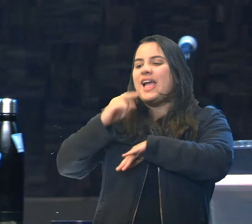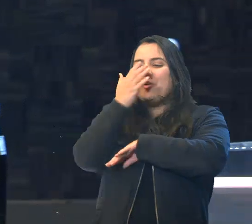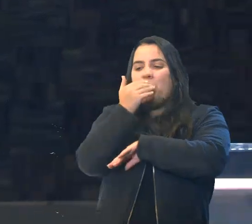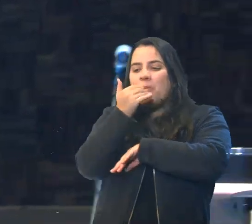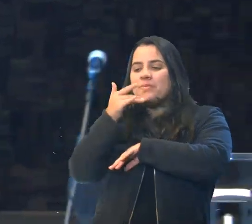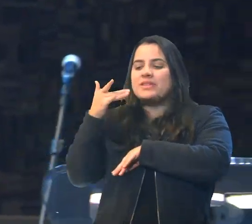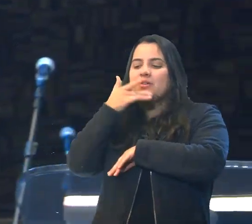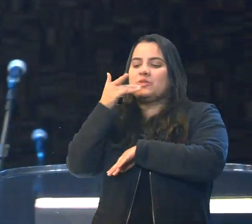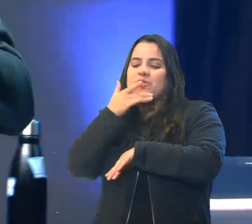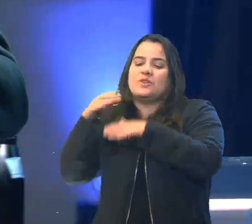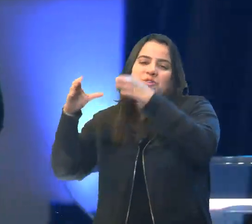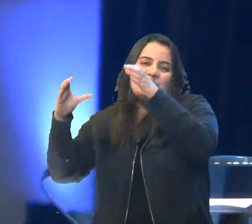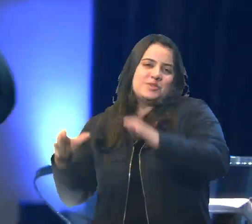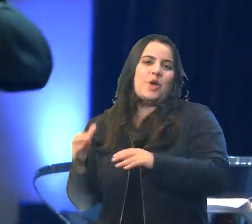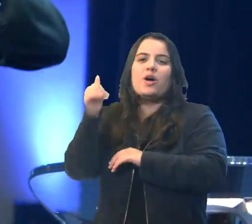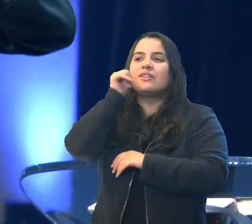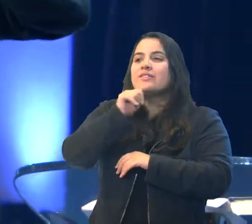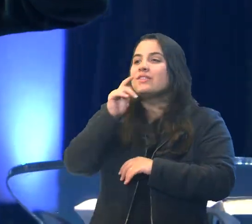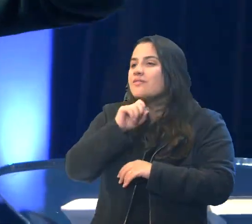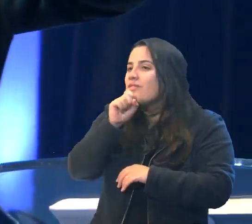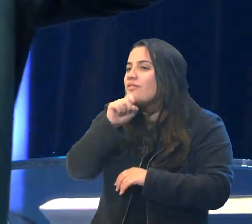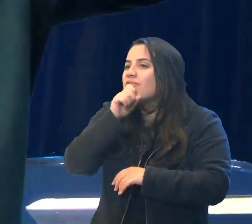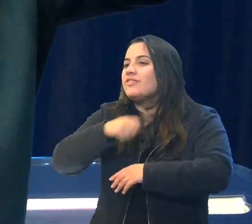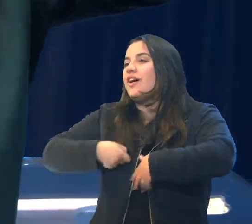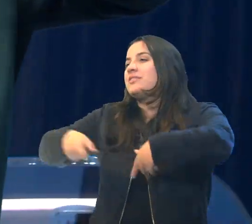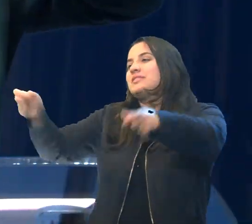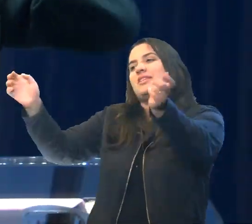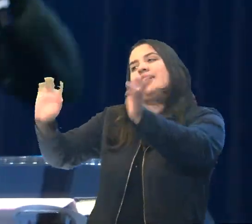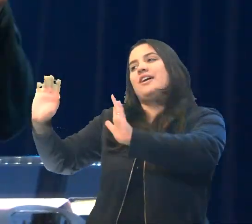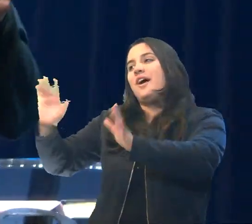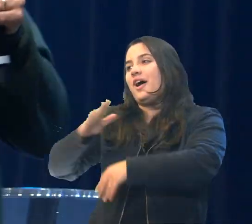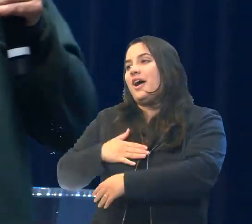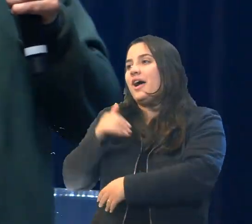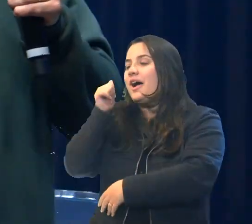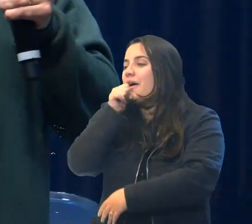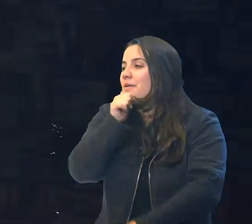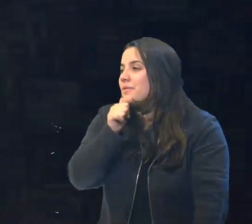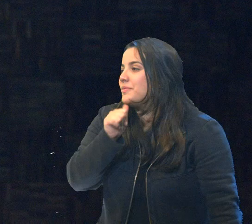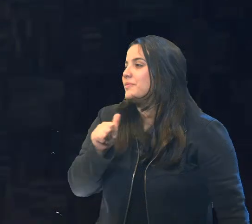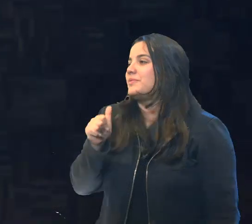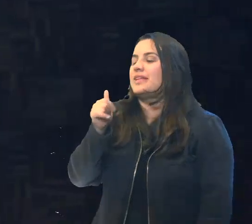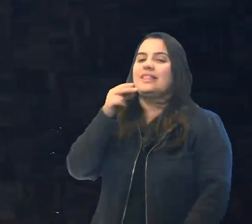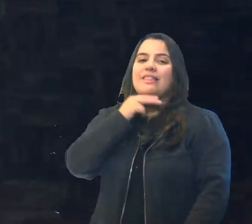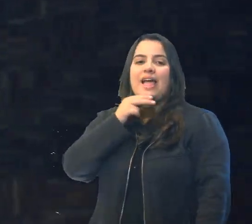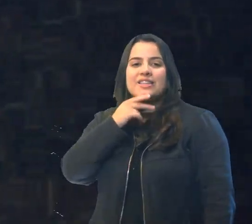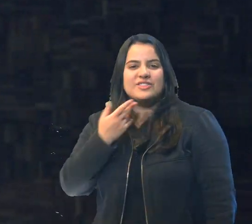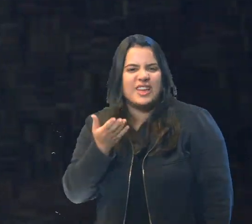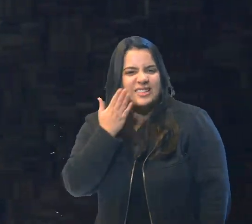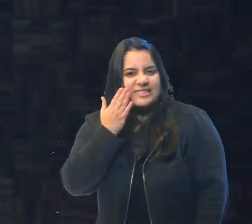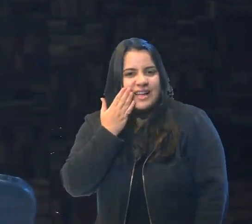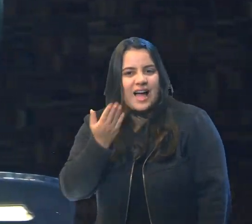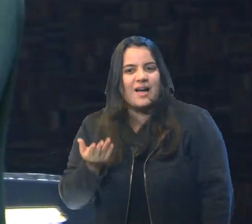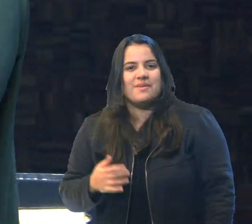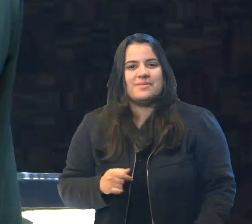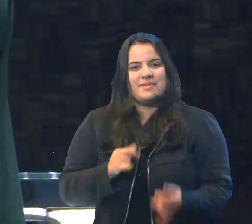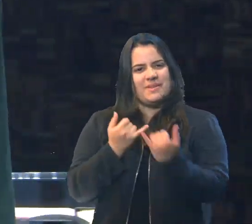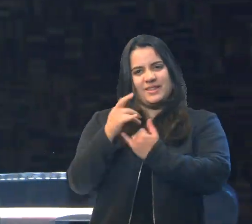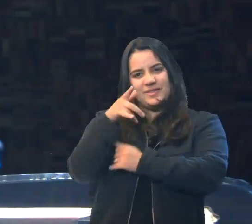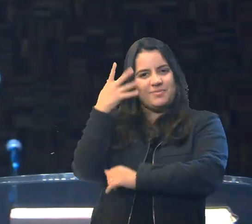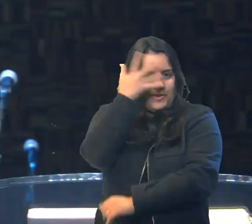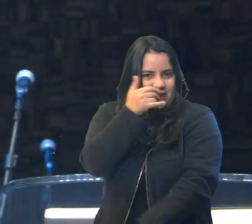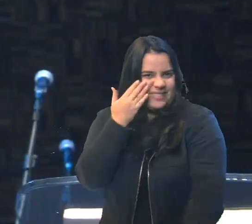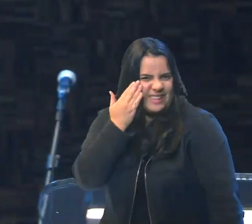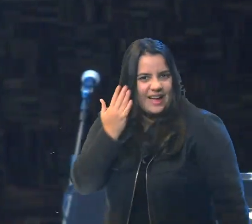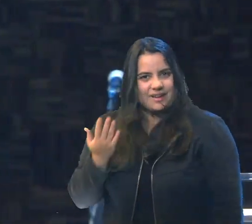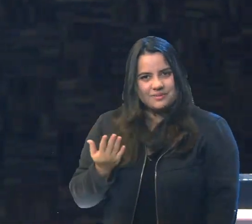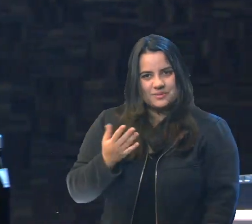recebe na porta e te dá um abraço e fala: ah, meu netinho. Do jeito que ela fala, parece que até que você é bonito.